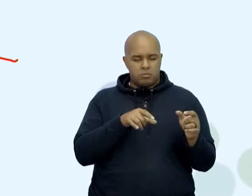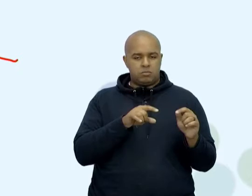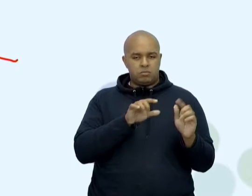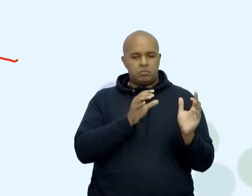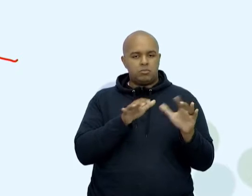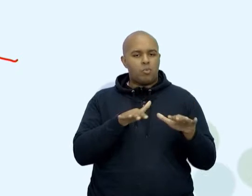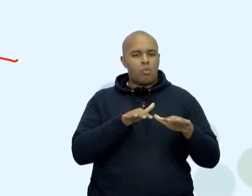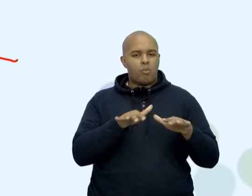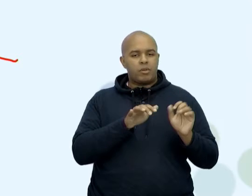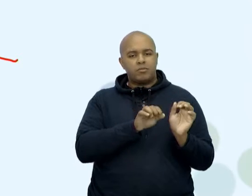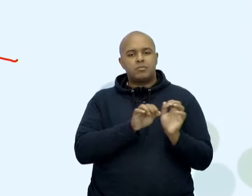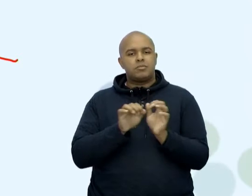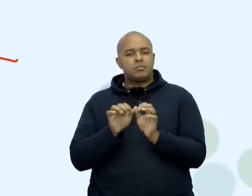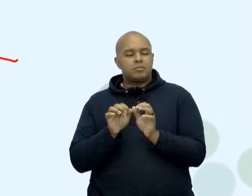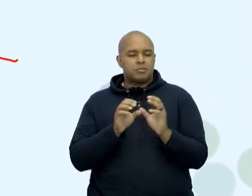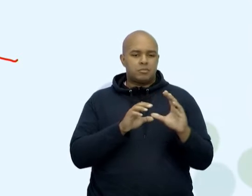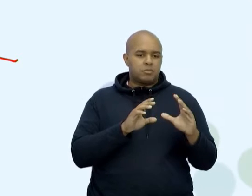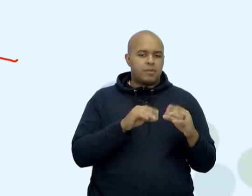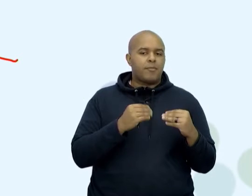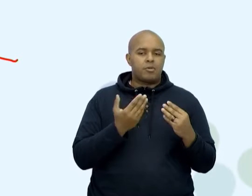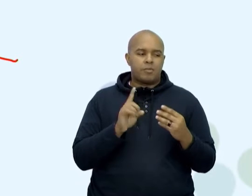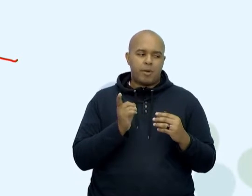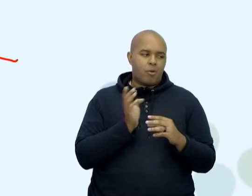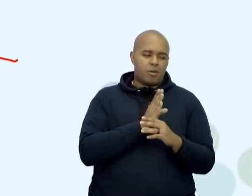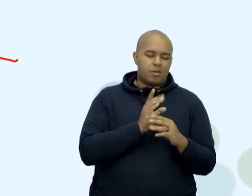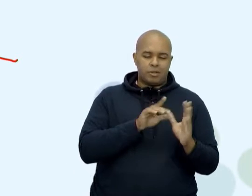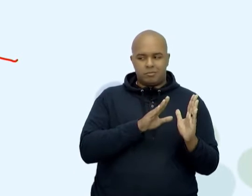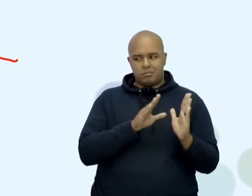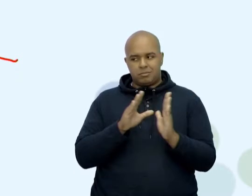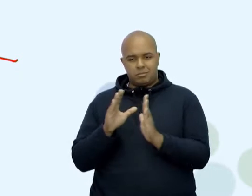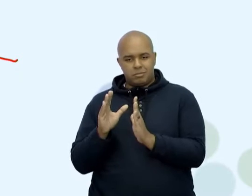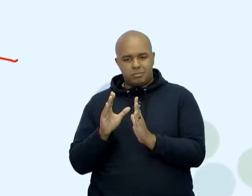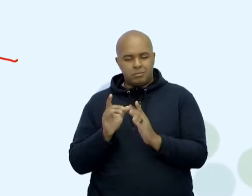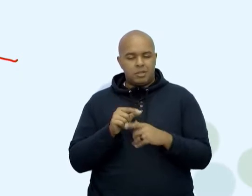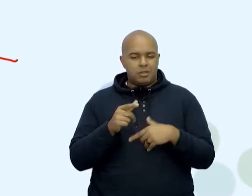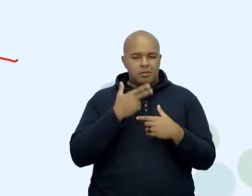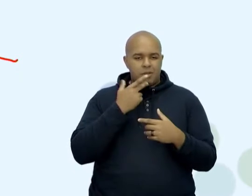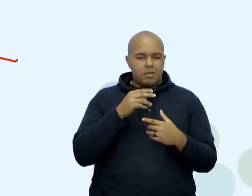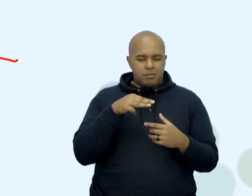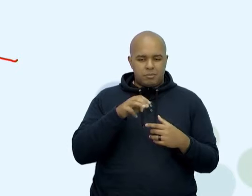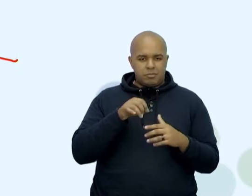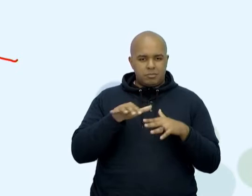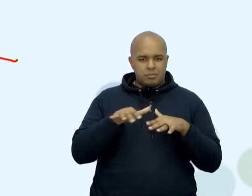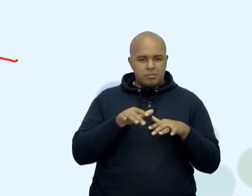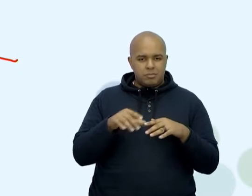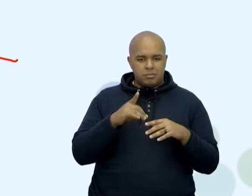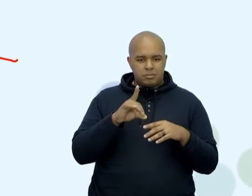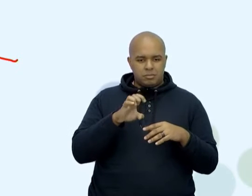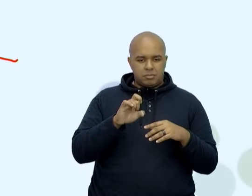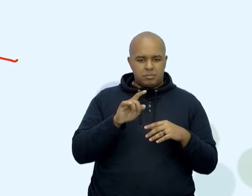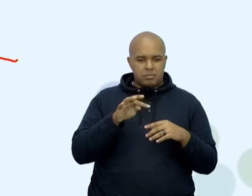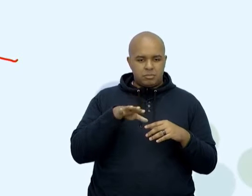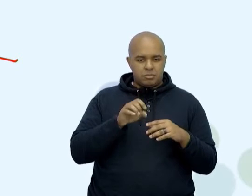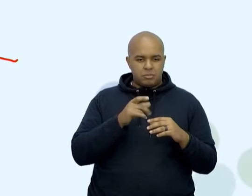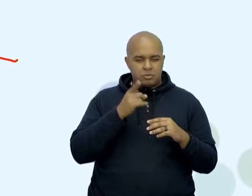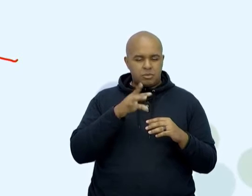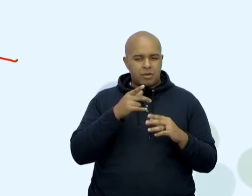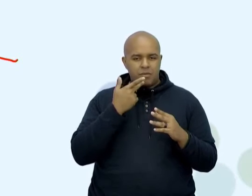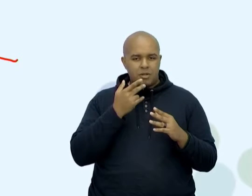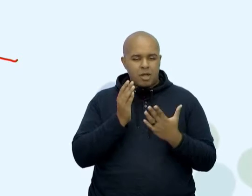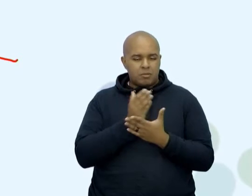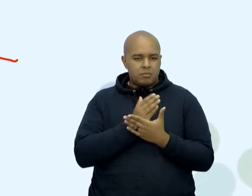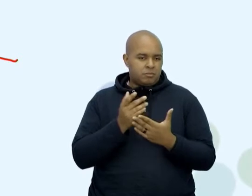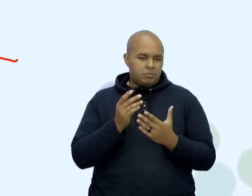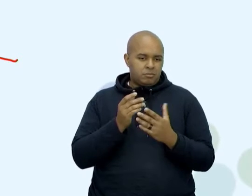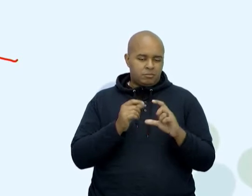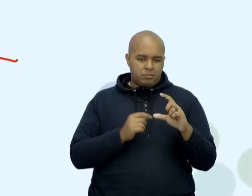ser o movimento que ele vai fazer, então para que lado ele vai. Quando a gente fala de movimento de deslizar, a gente só está falando de